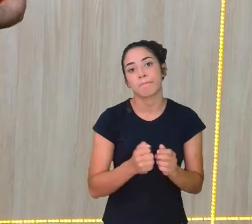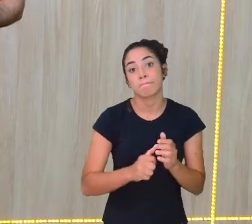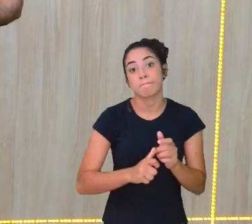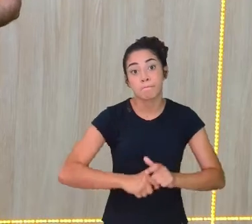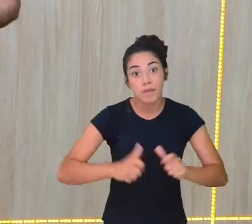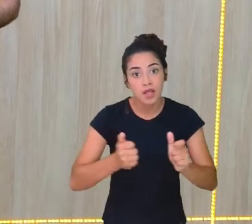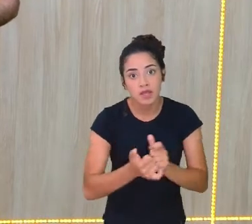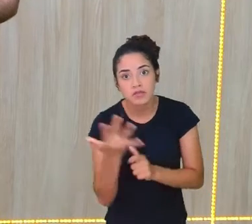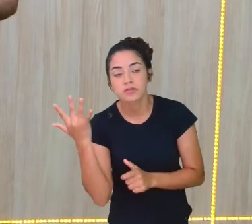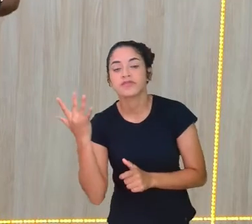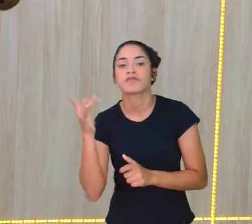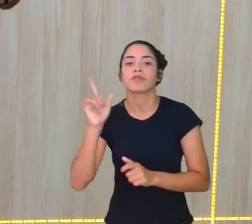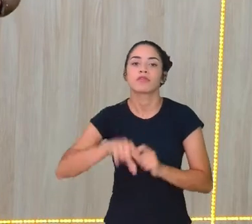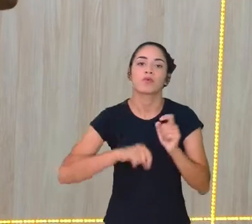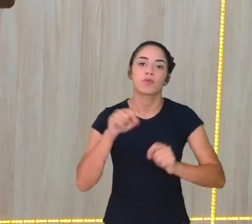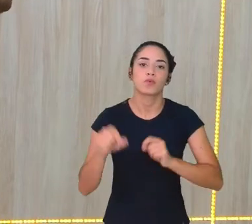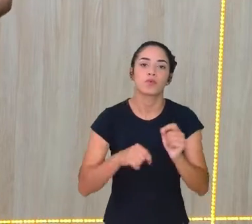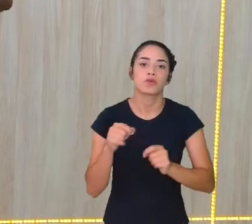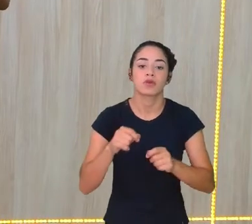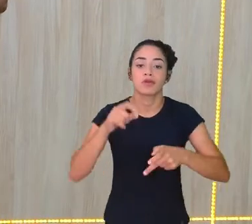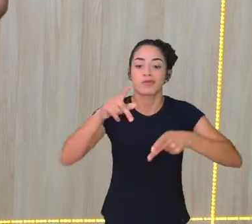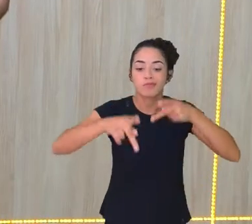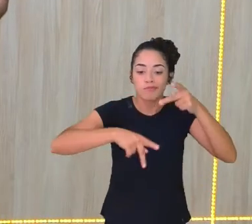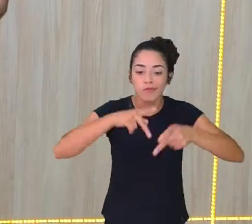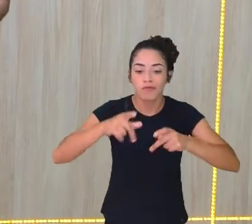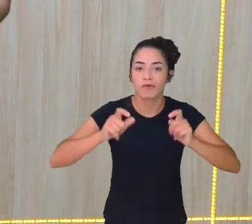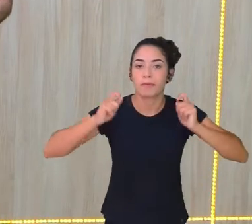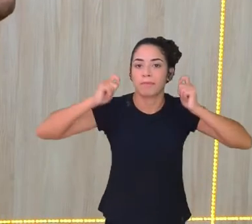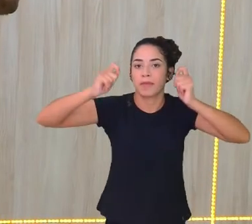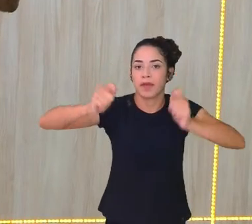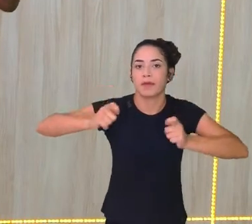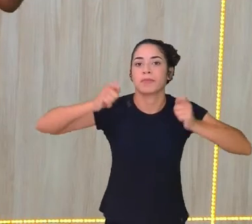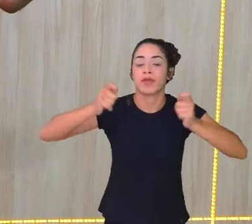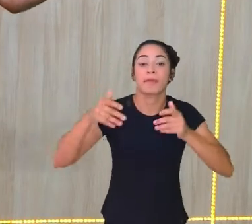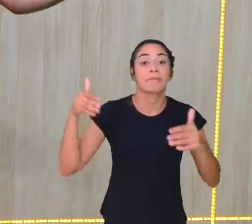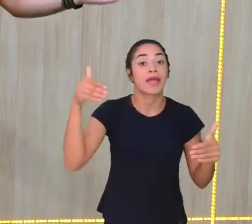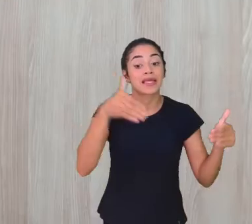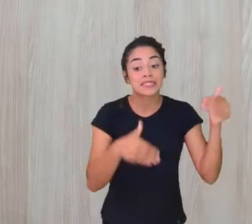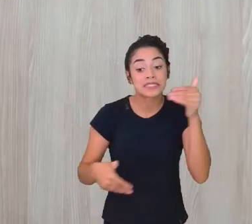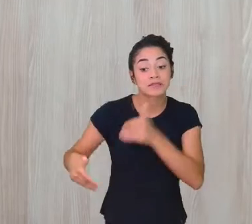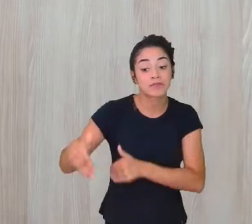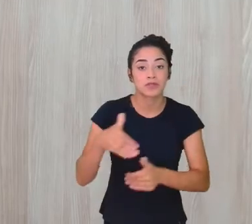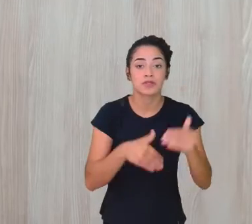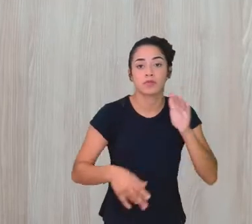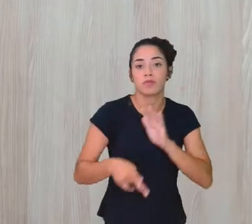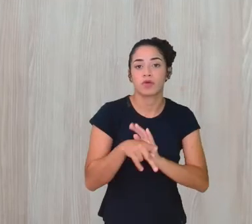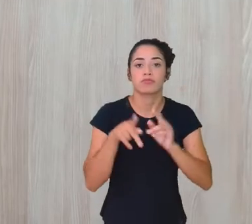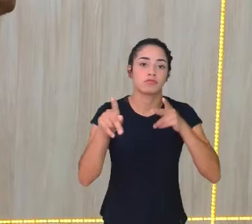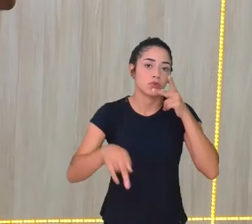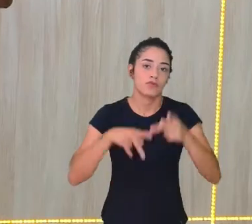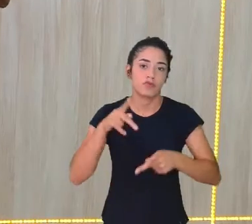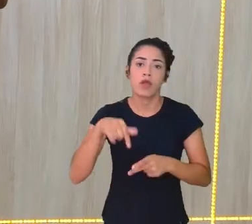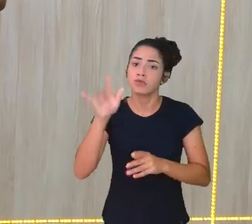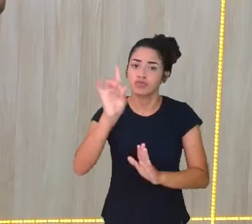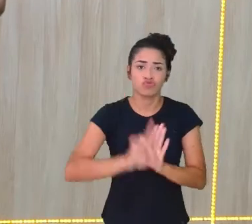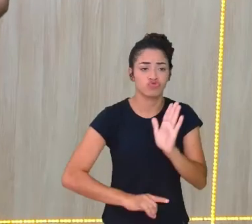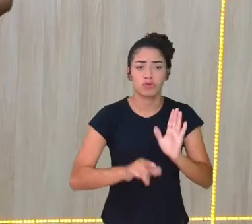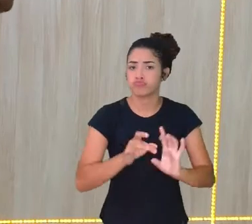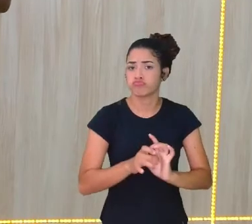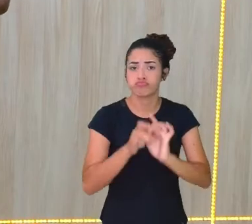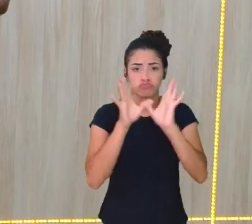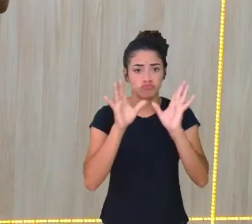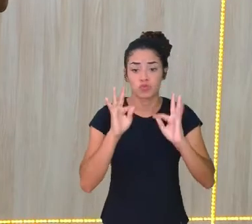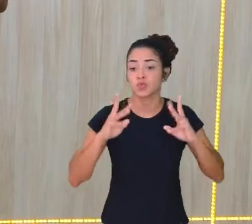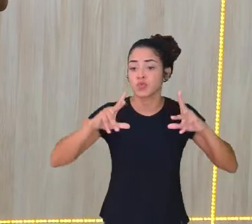mais eficaz dele é povo na rua se manifestando. A participação né? popular. A participação popular, né? Isso. Que é um direito legítimo